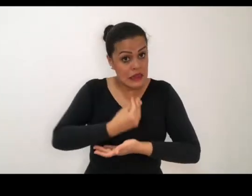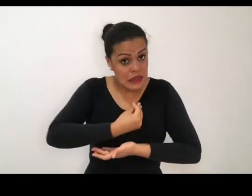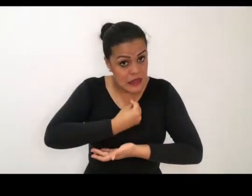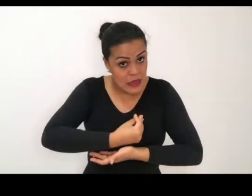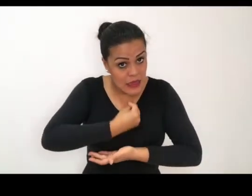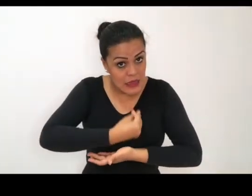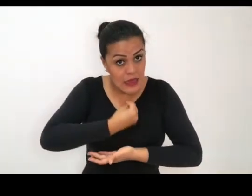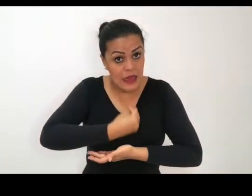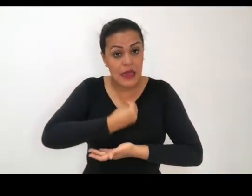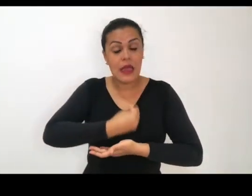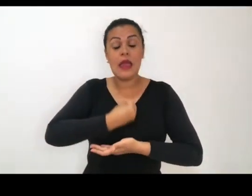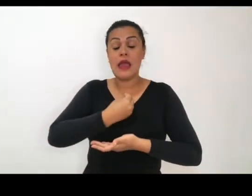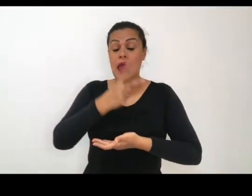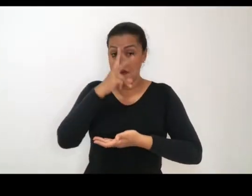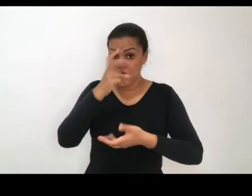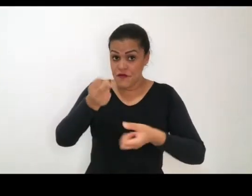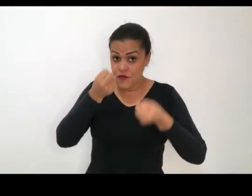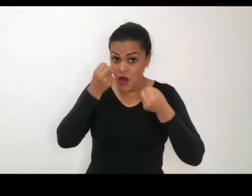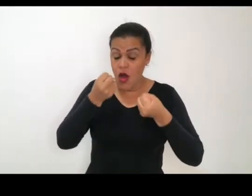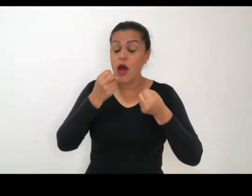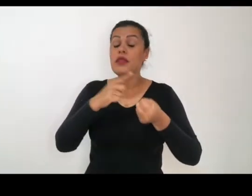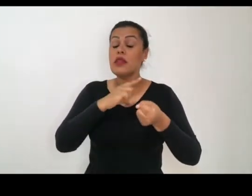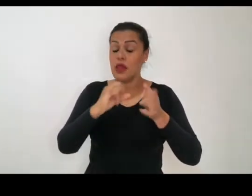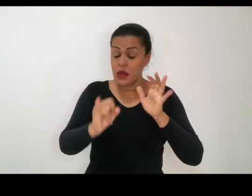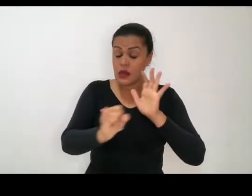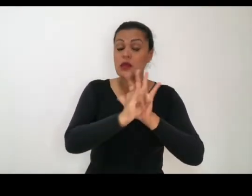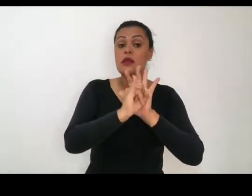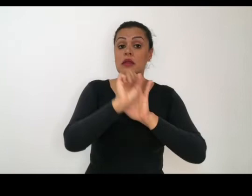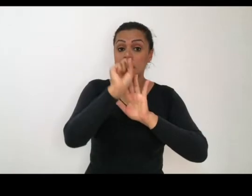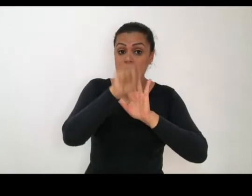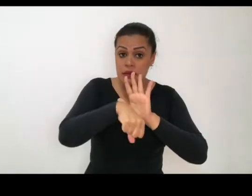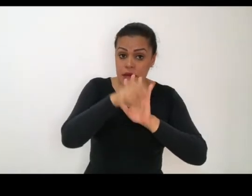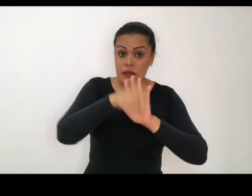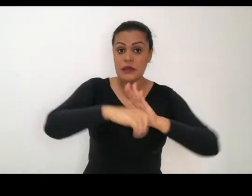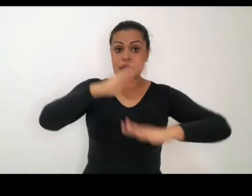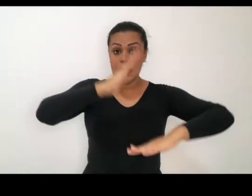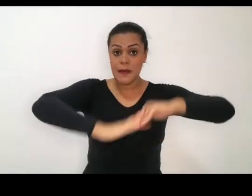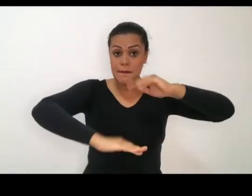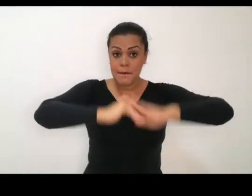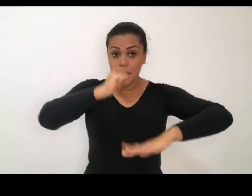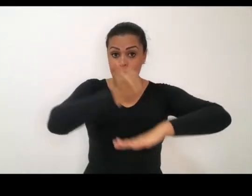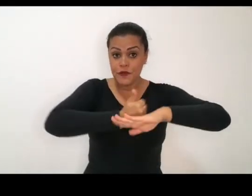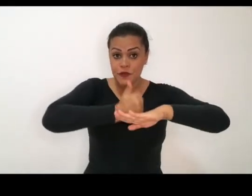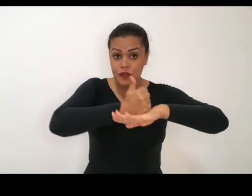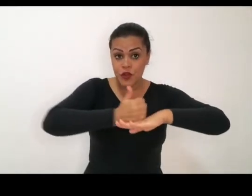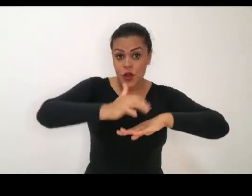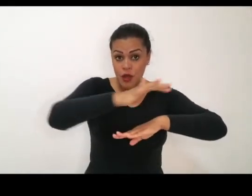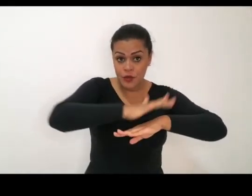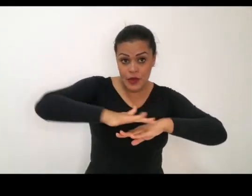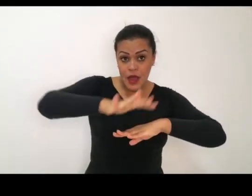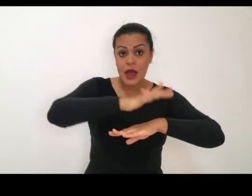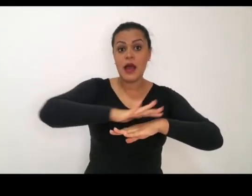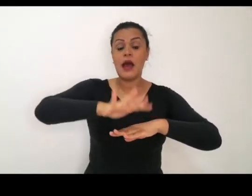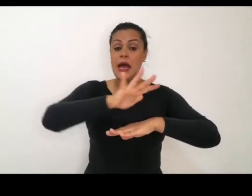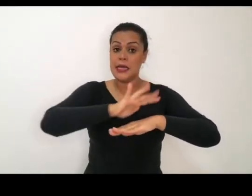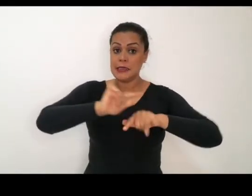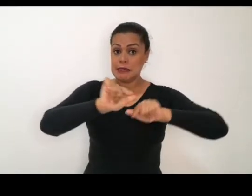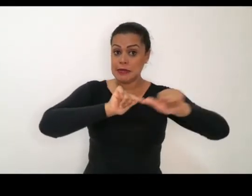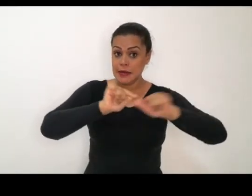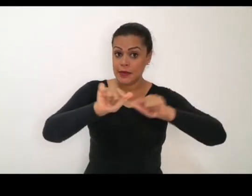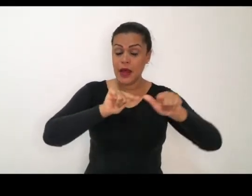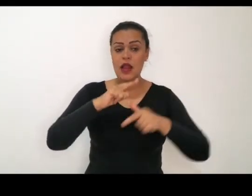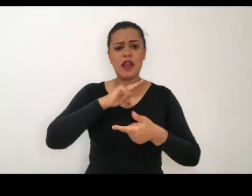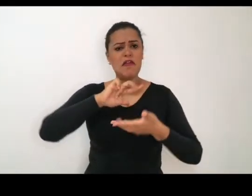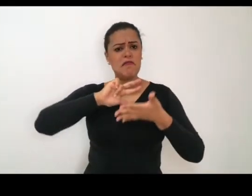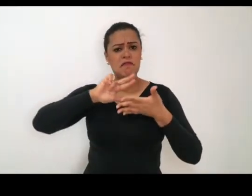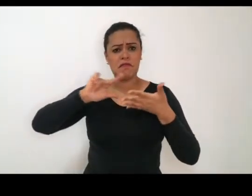que tem os profissionais que são bastante atuantes, né? Eu poderia lembrar de algumas pessoas aqui, mas uma delas, com certeza, é